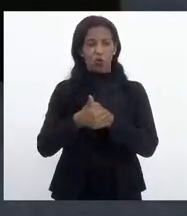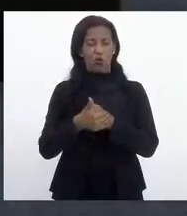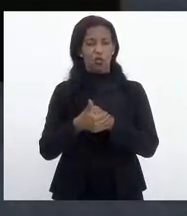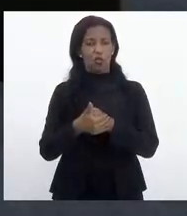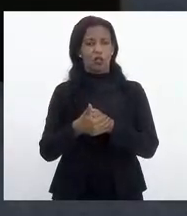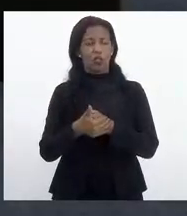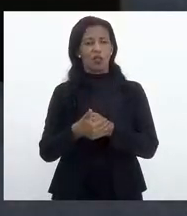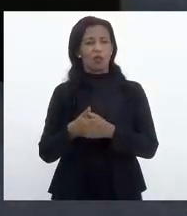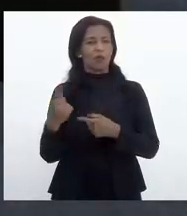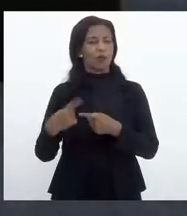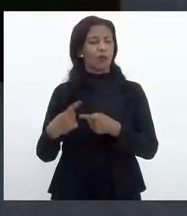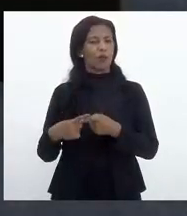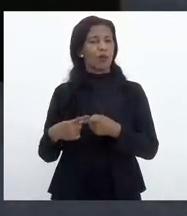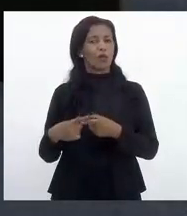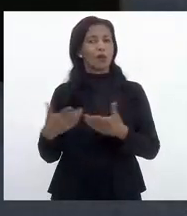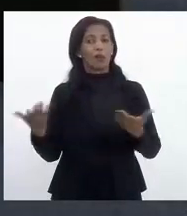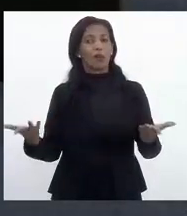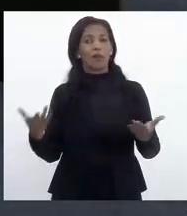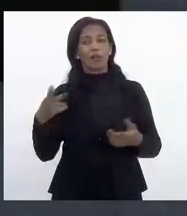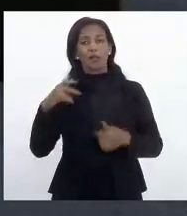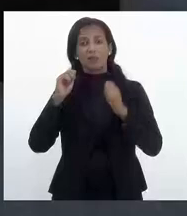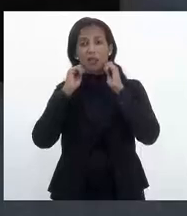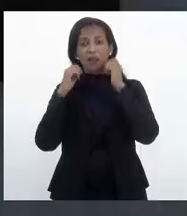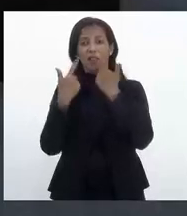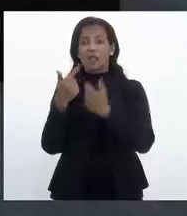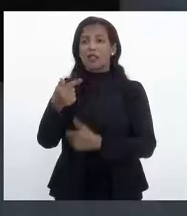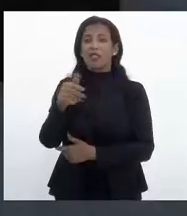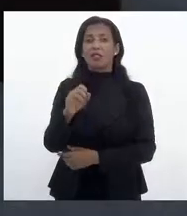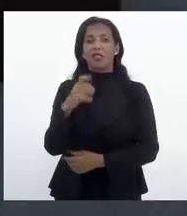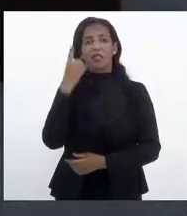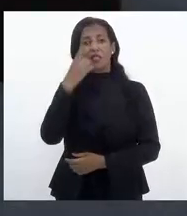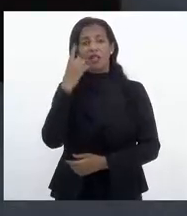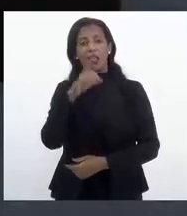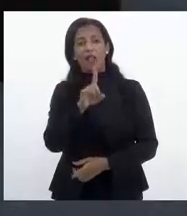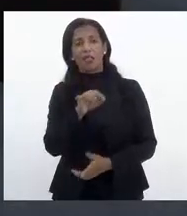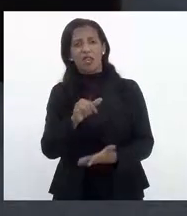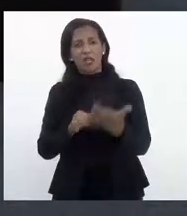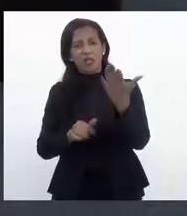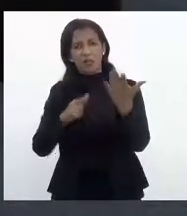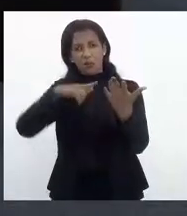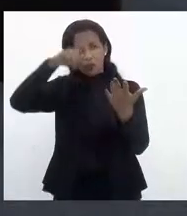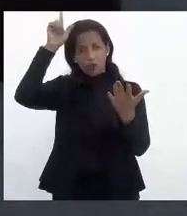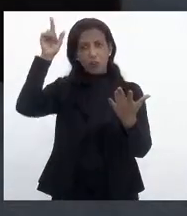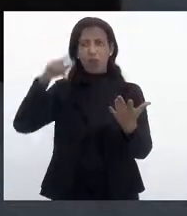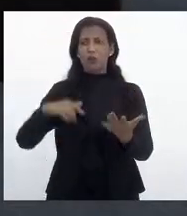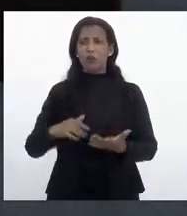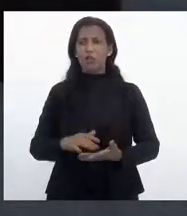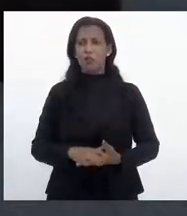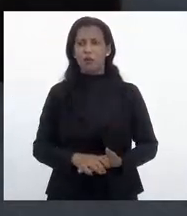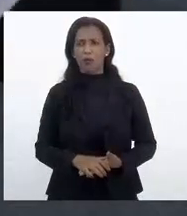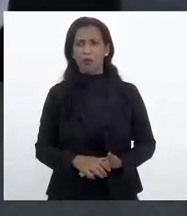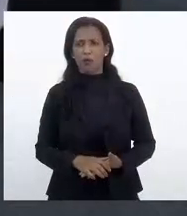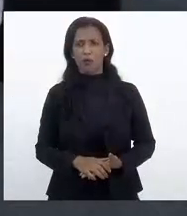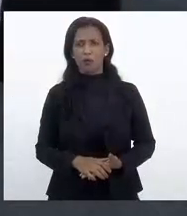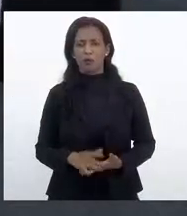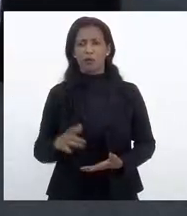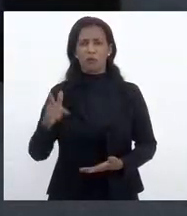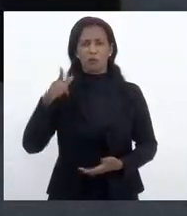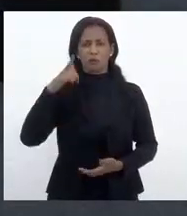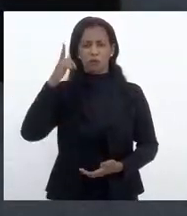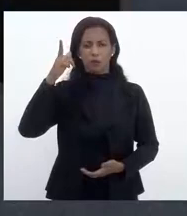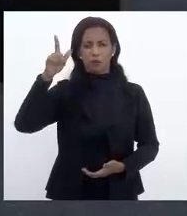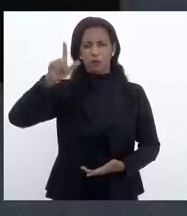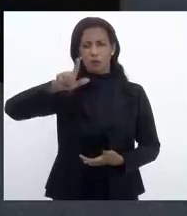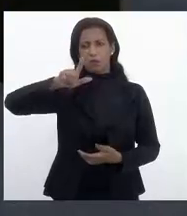regime de recuperação fiscal porquê de que serve um Parlamento com 70 deputados com de cano como Deputado Municipal para legislar